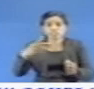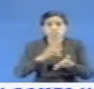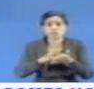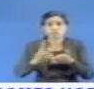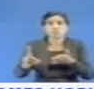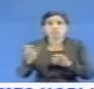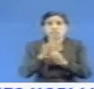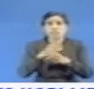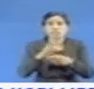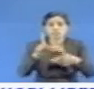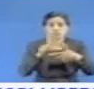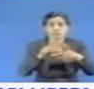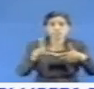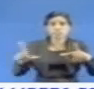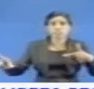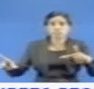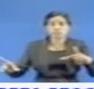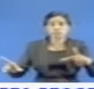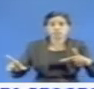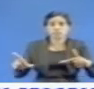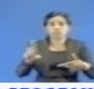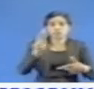linha telefone o marca número